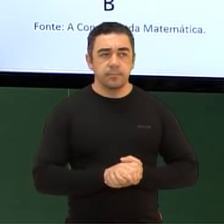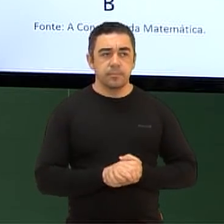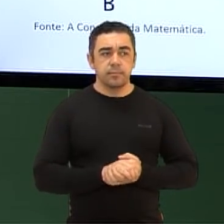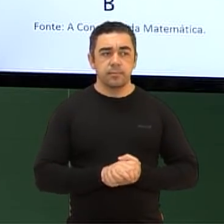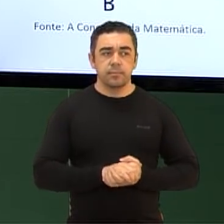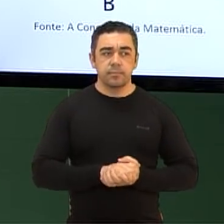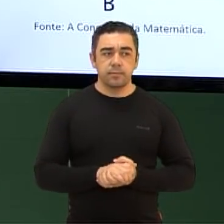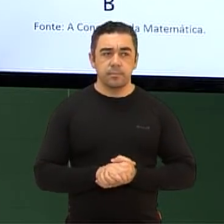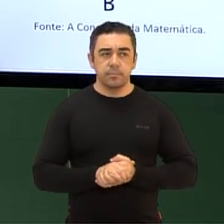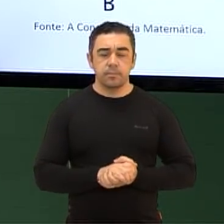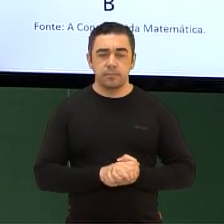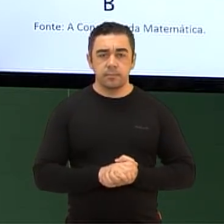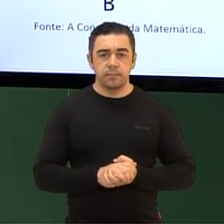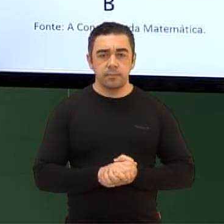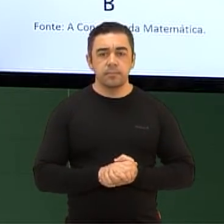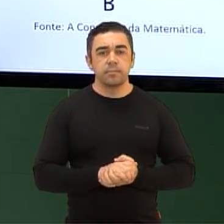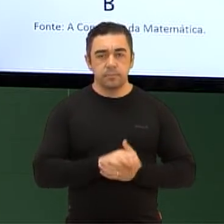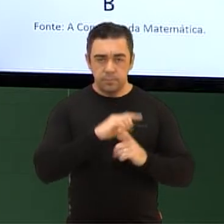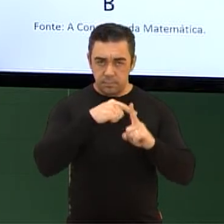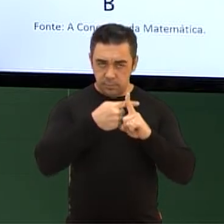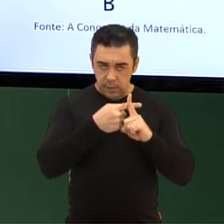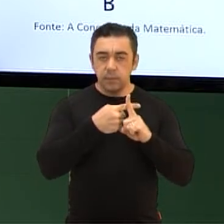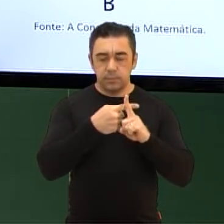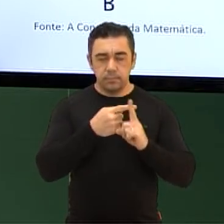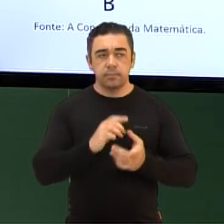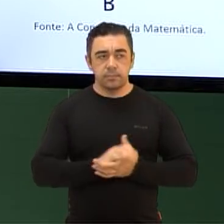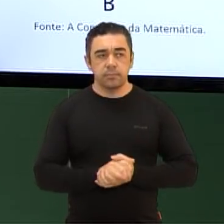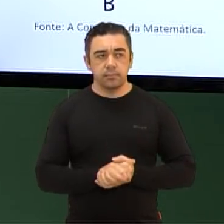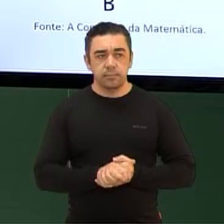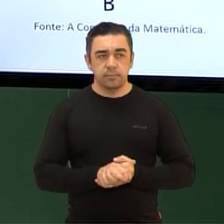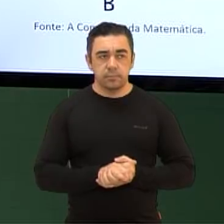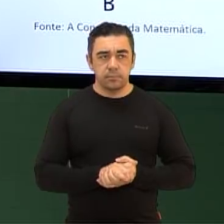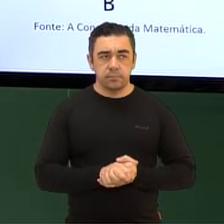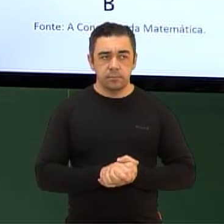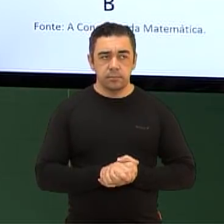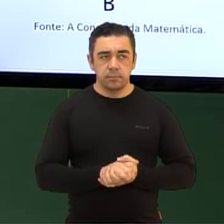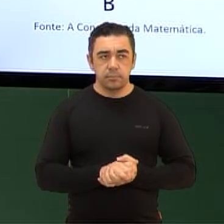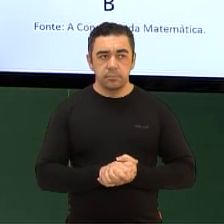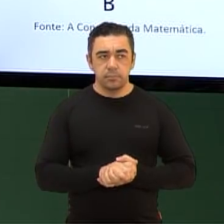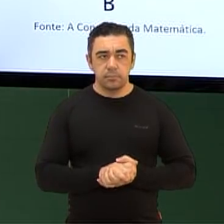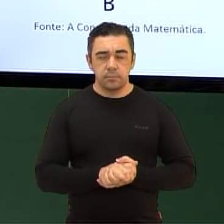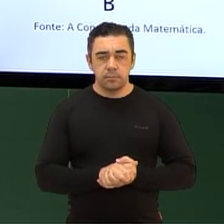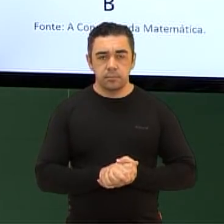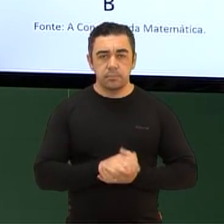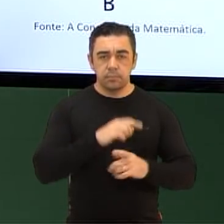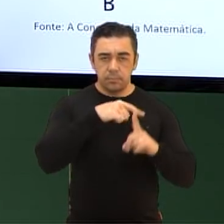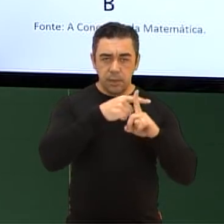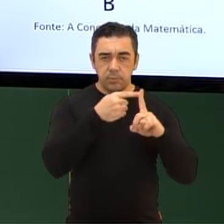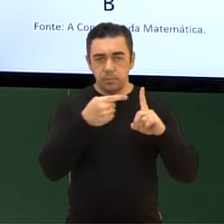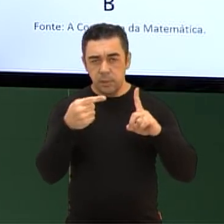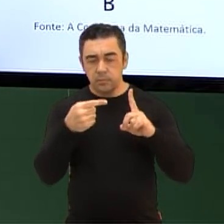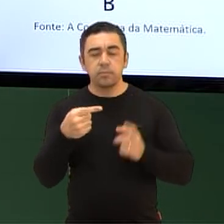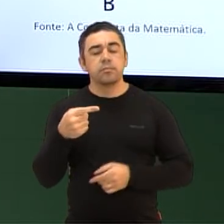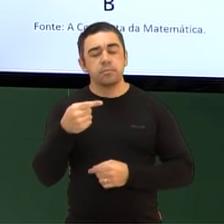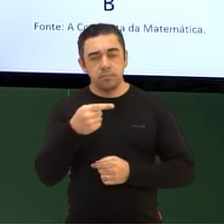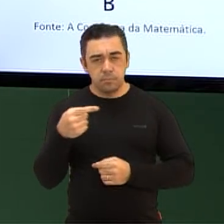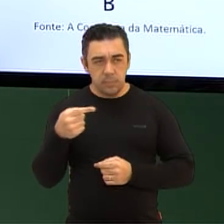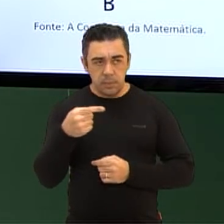Mais com mais, eu tenho que é mais. Então, mais x e mais com menos, eu